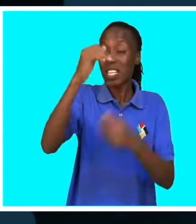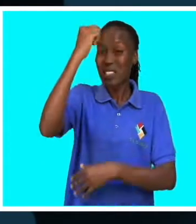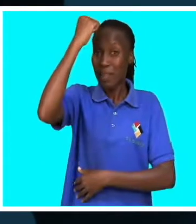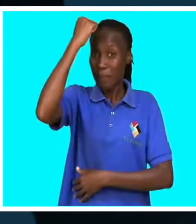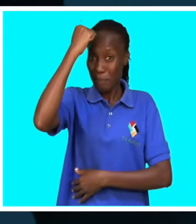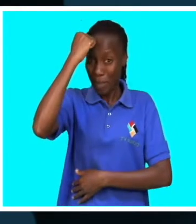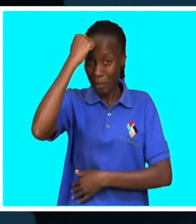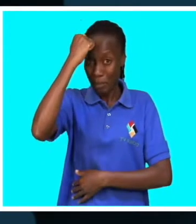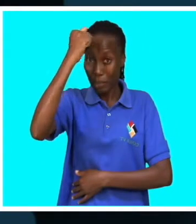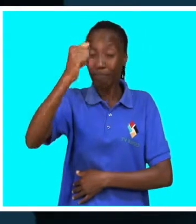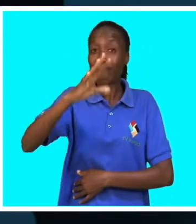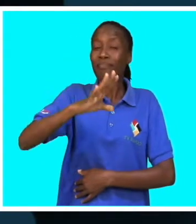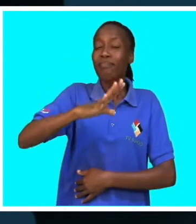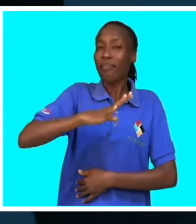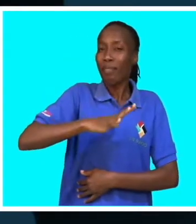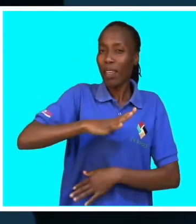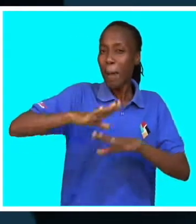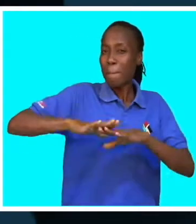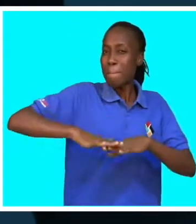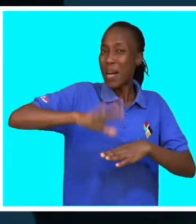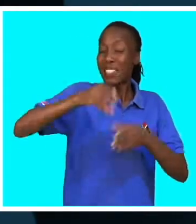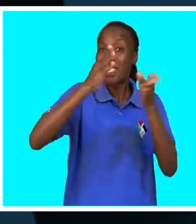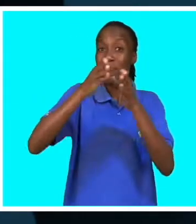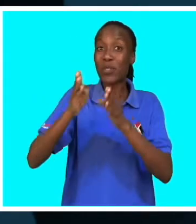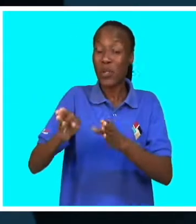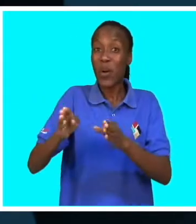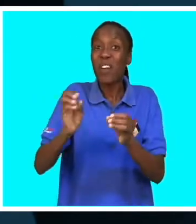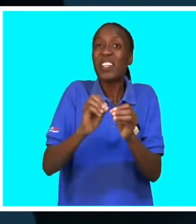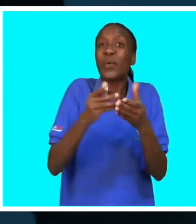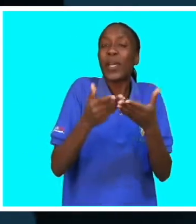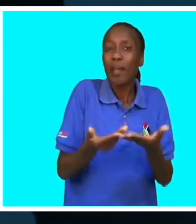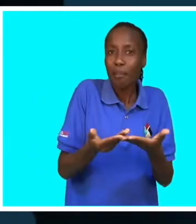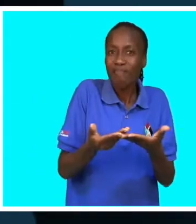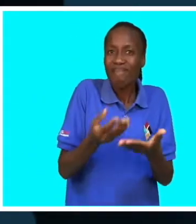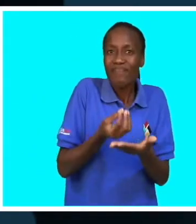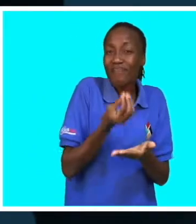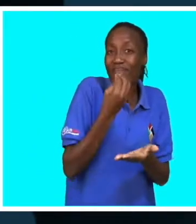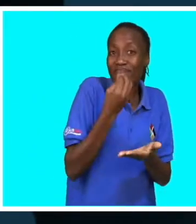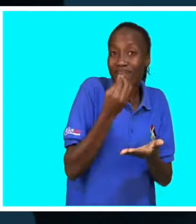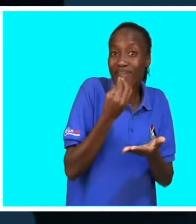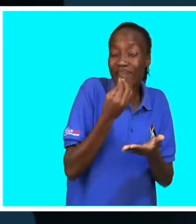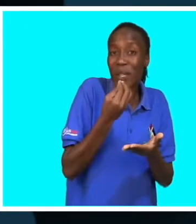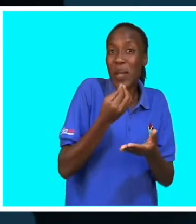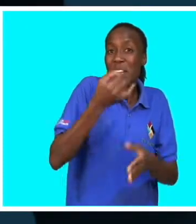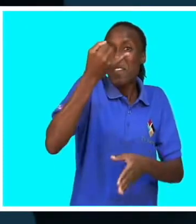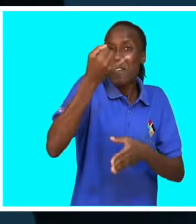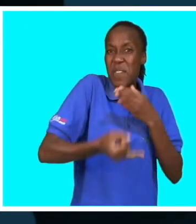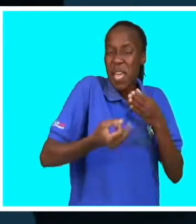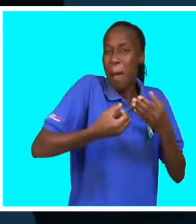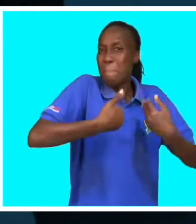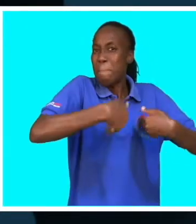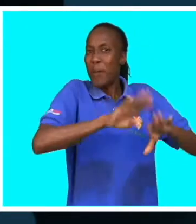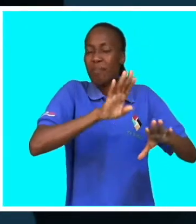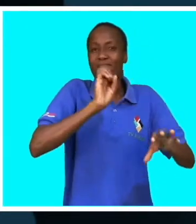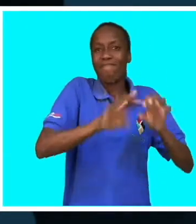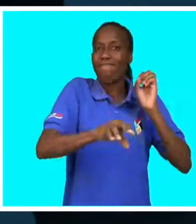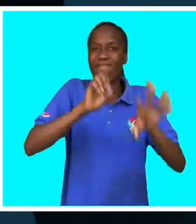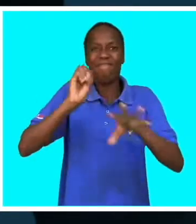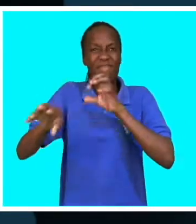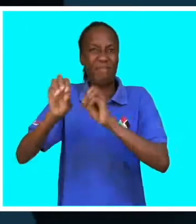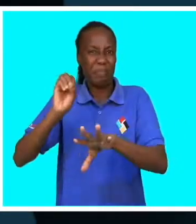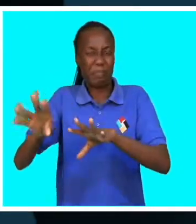Sabemos que a maior parte das pessoas ainda gera o lixo de forma incorreta. Entretanto,